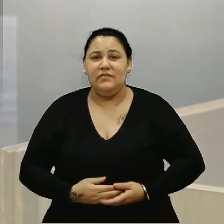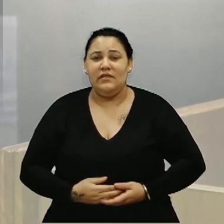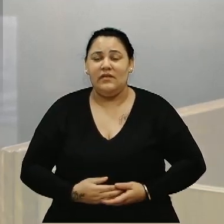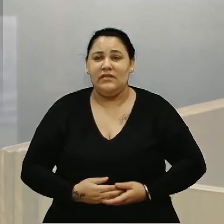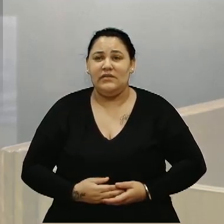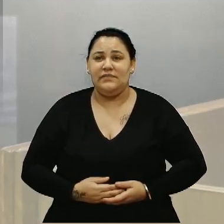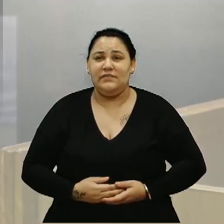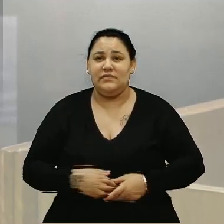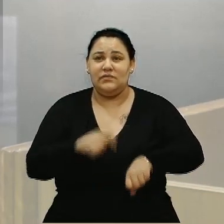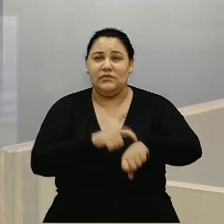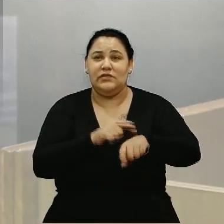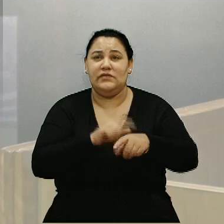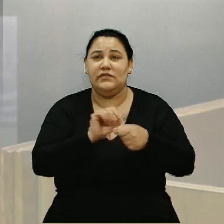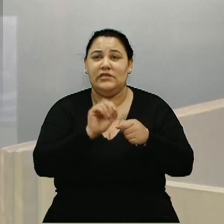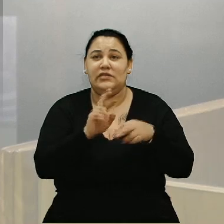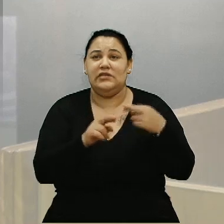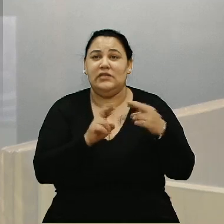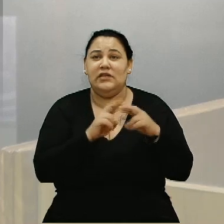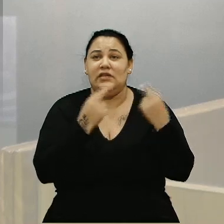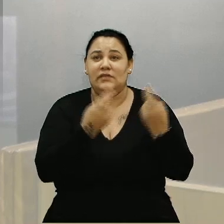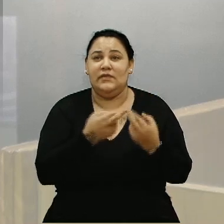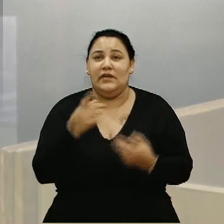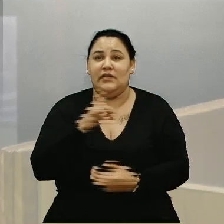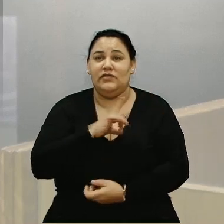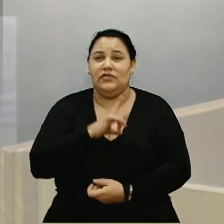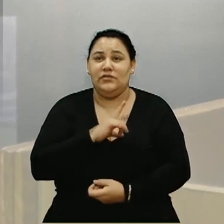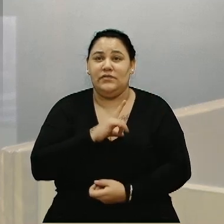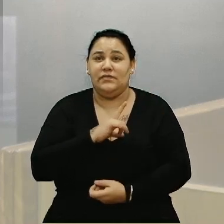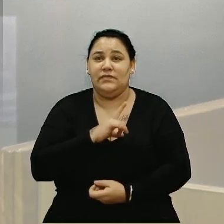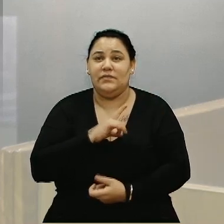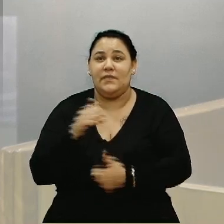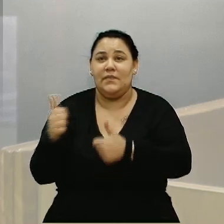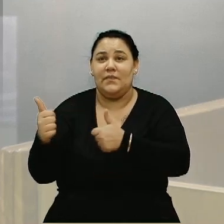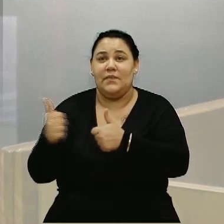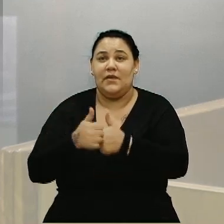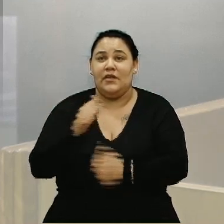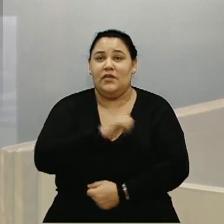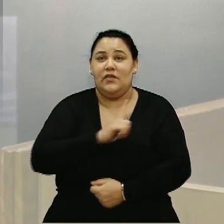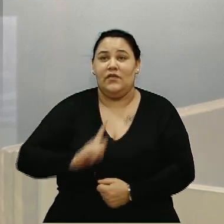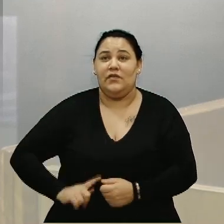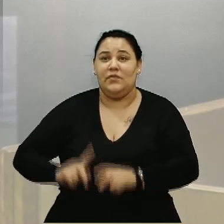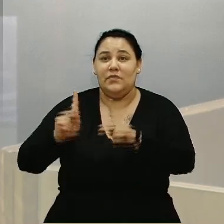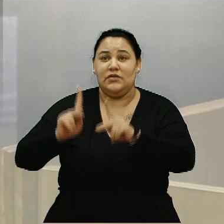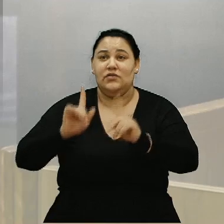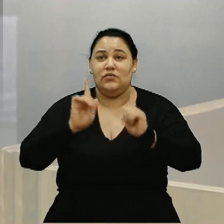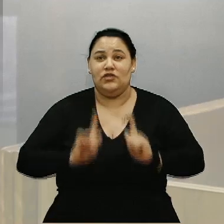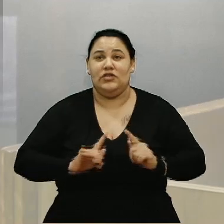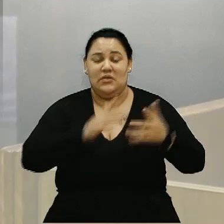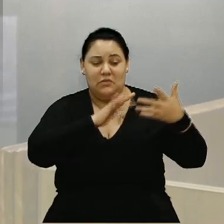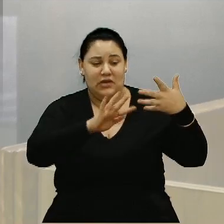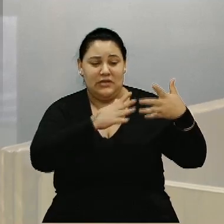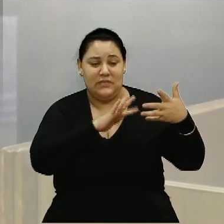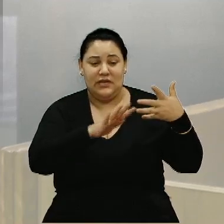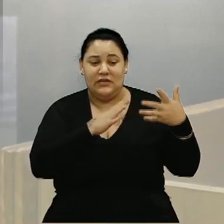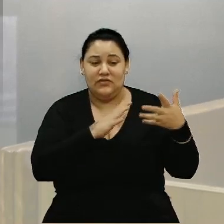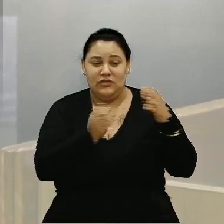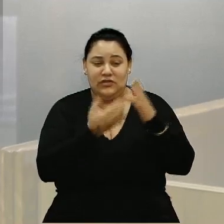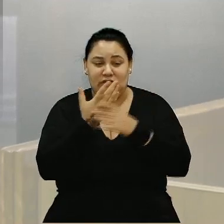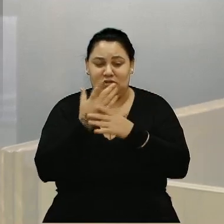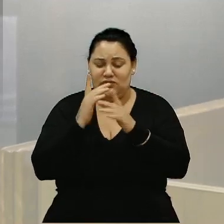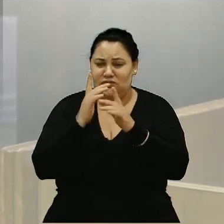reuniões. Daí tinha nas diretrizes, aproximar o governo das pessoas por meio de uma gestão transparente, promovendo a justiça